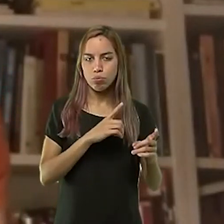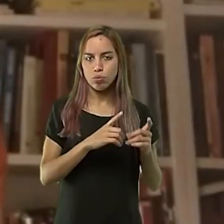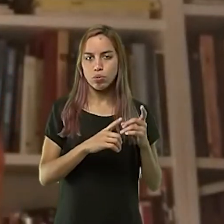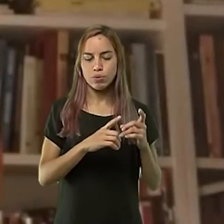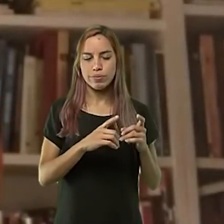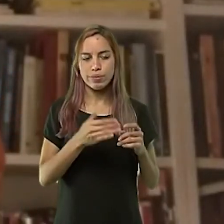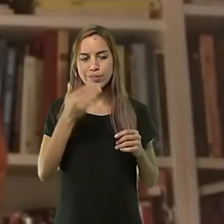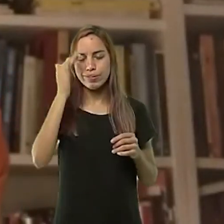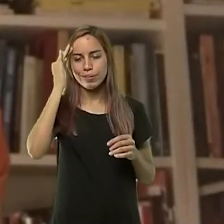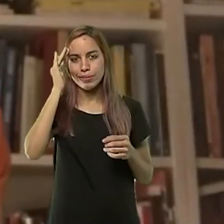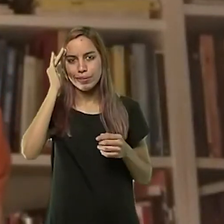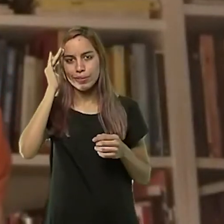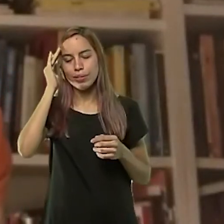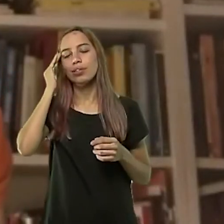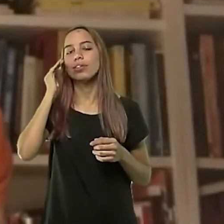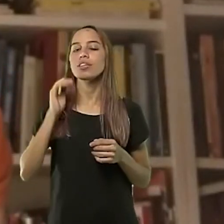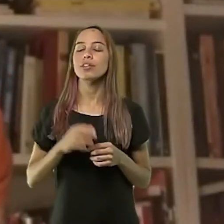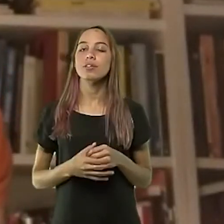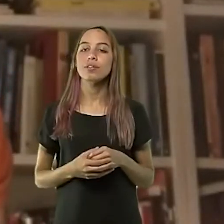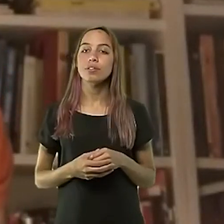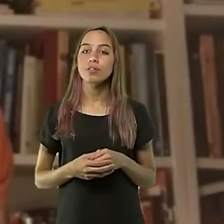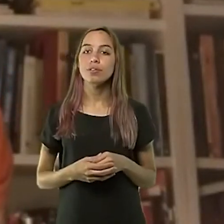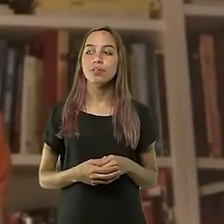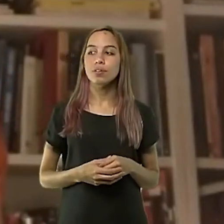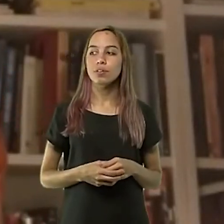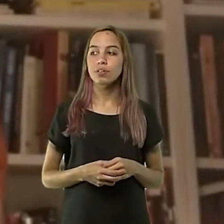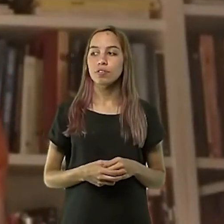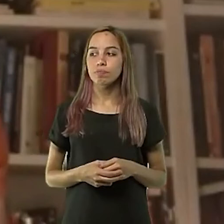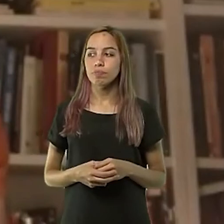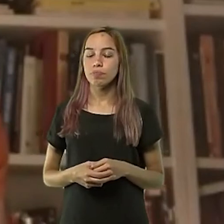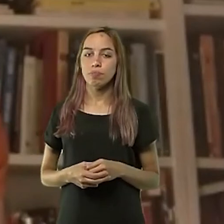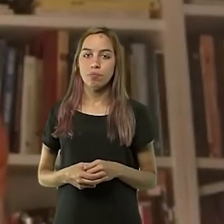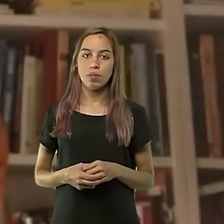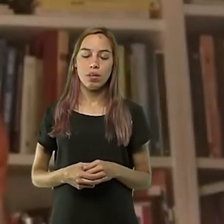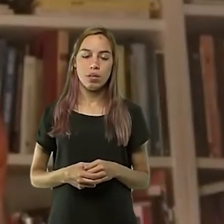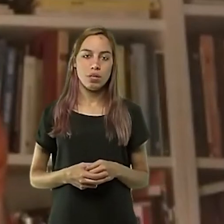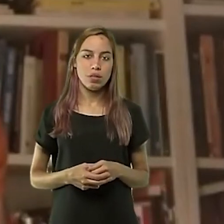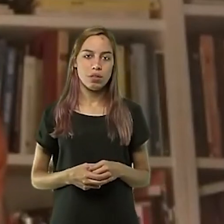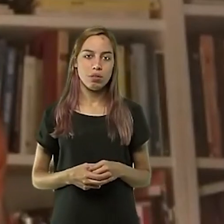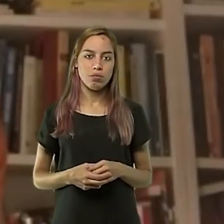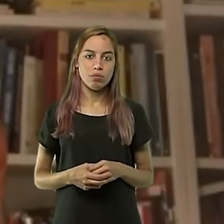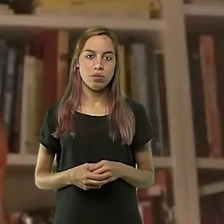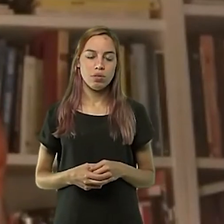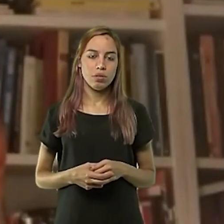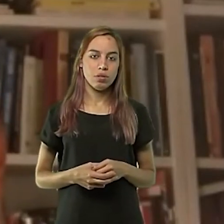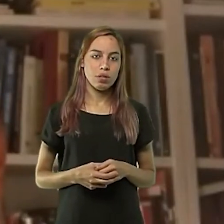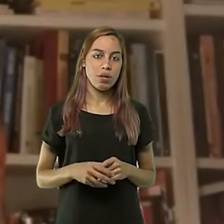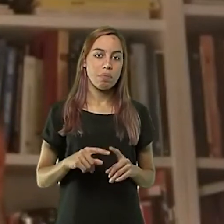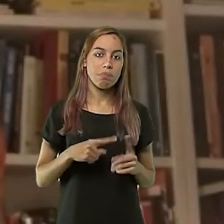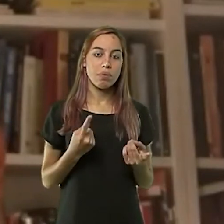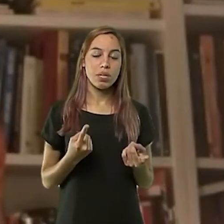que não ponha em causa o resto da população. À parte de tudo isso,